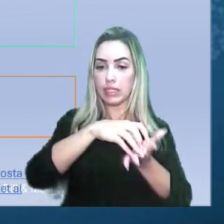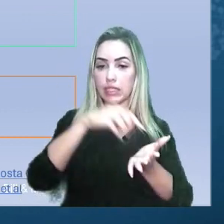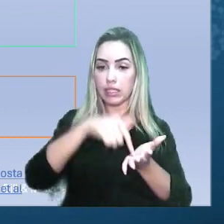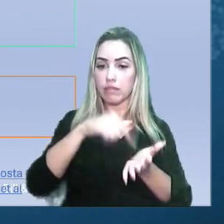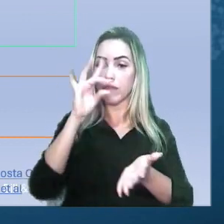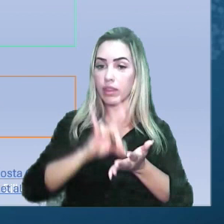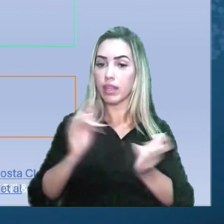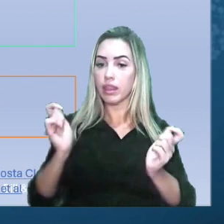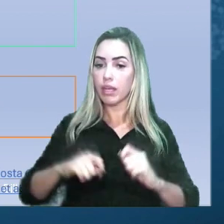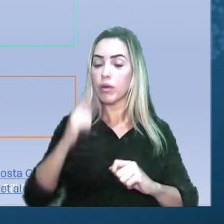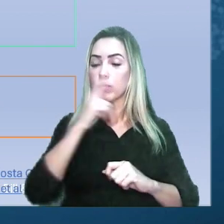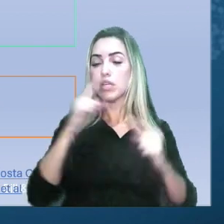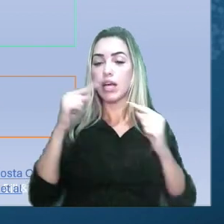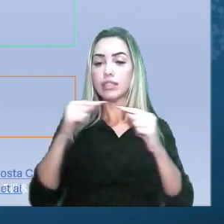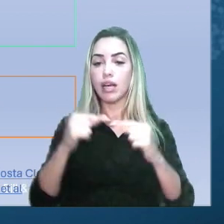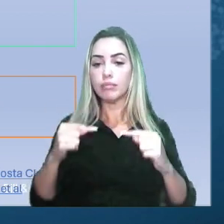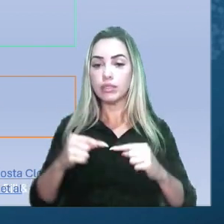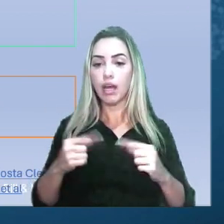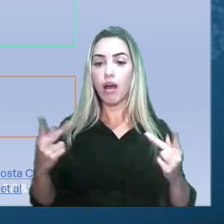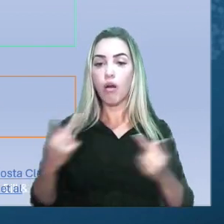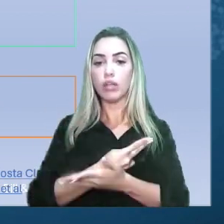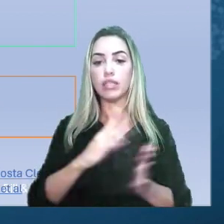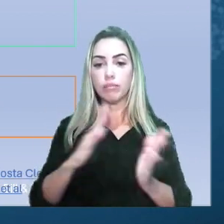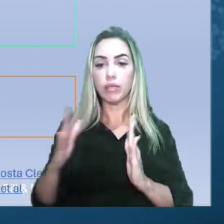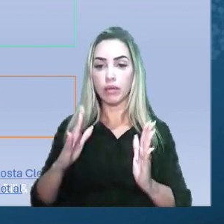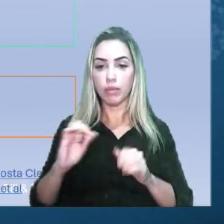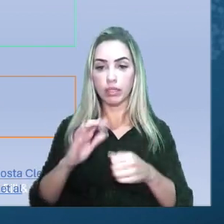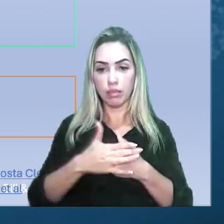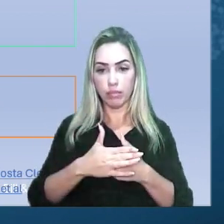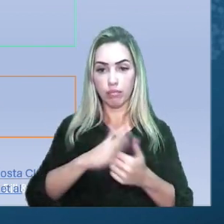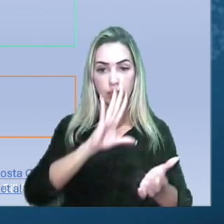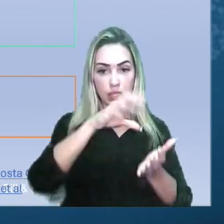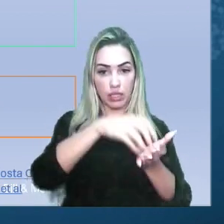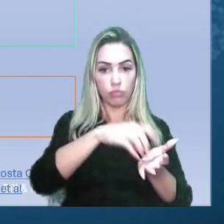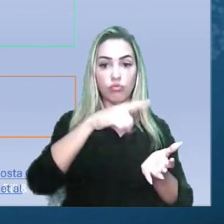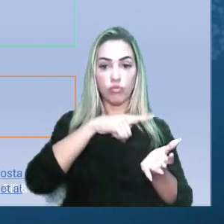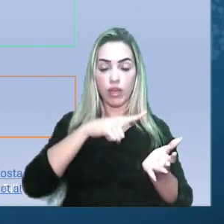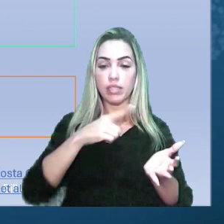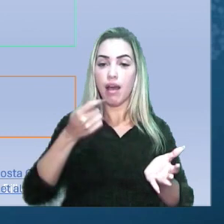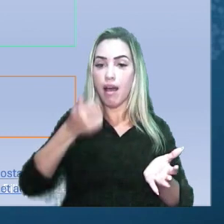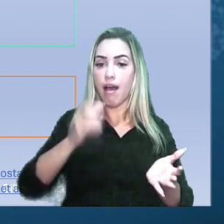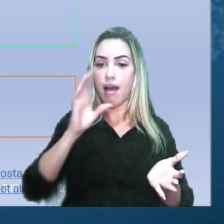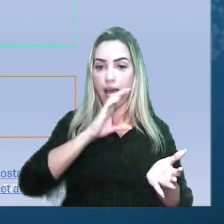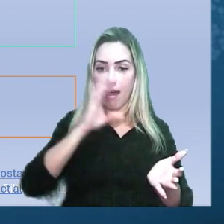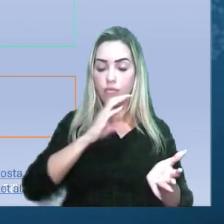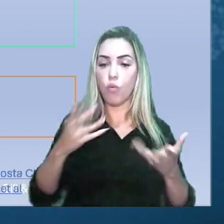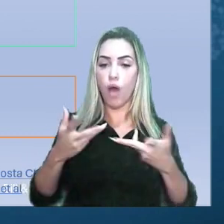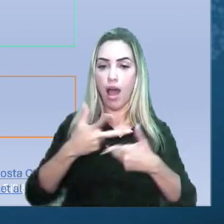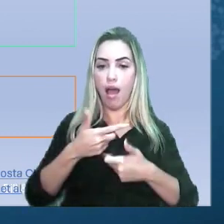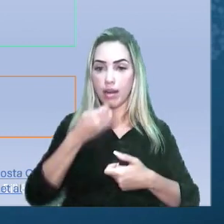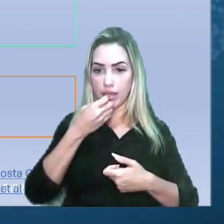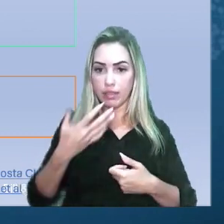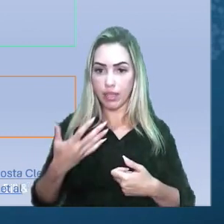se adaptar à situação pandêmica. Então, seriam centros que tivessem um recrutamento rápido e de alta qualidade, com um